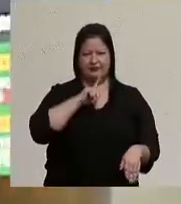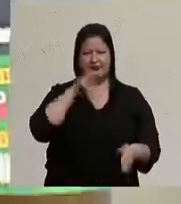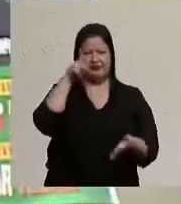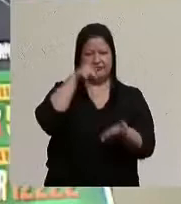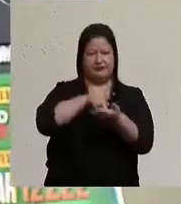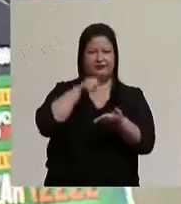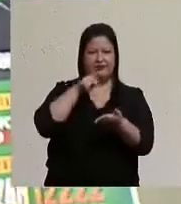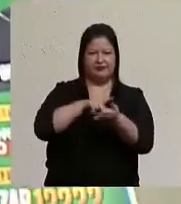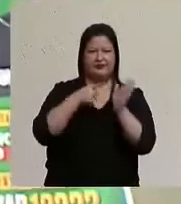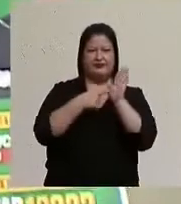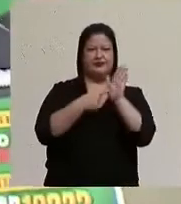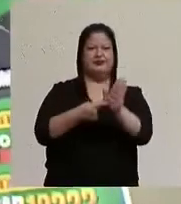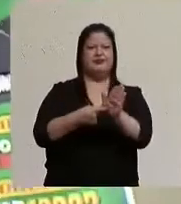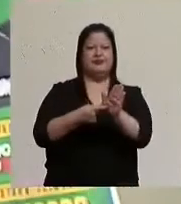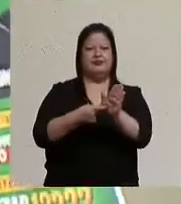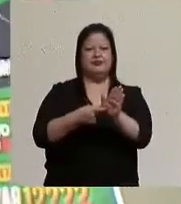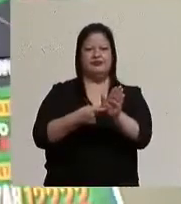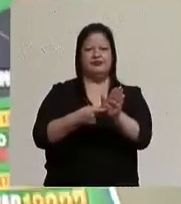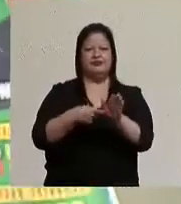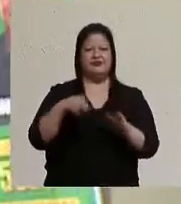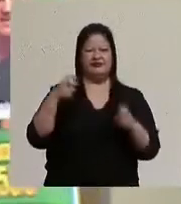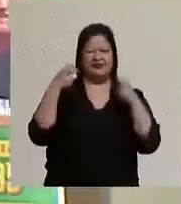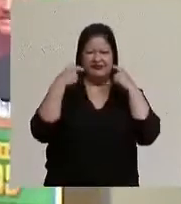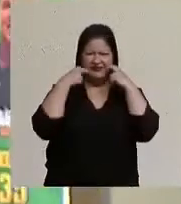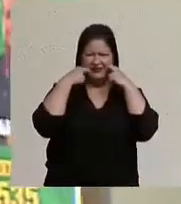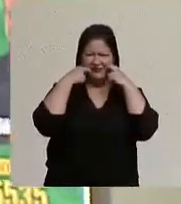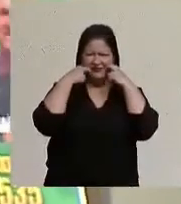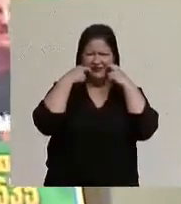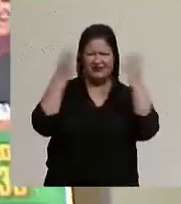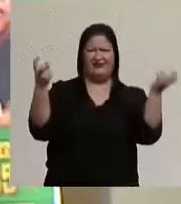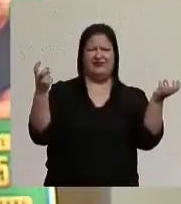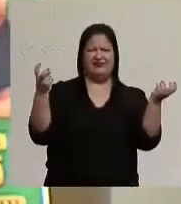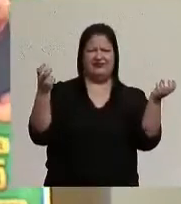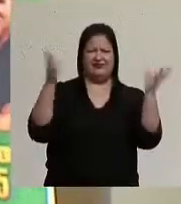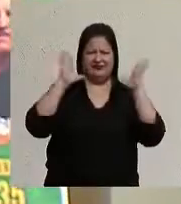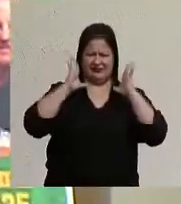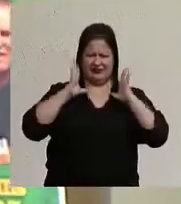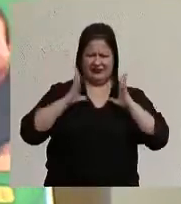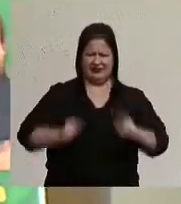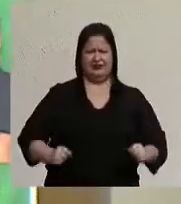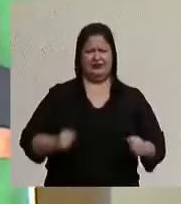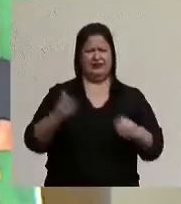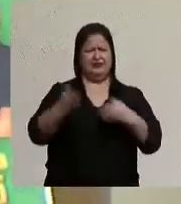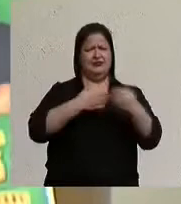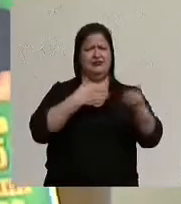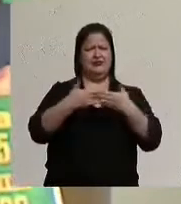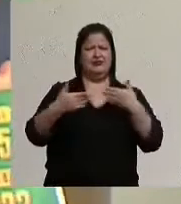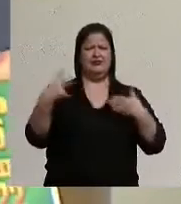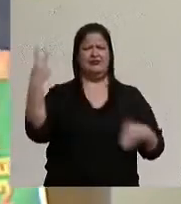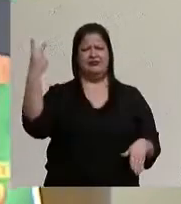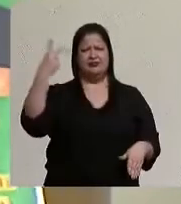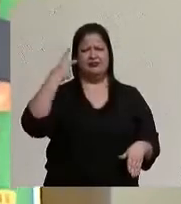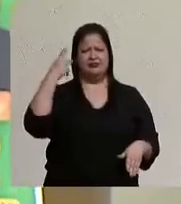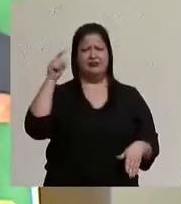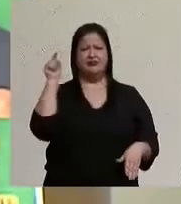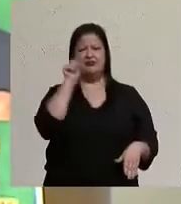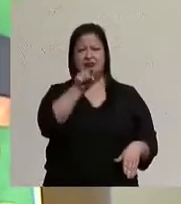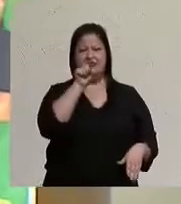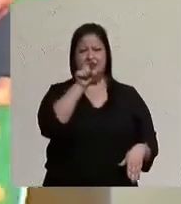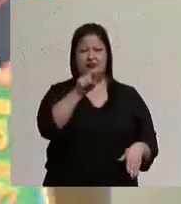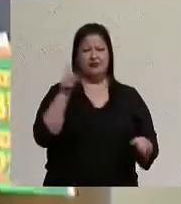Vereador Isso aqui é uma vergonha reputação ilimimada de qualquer Vereador Mas você foi lá